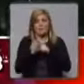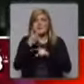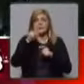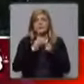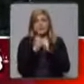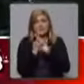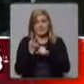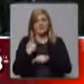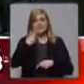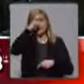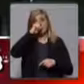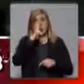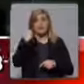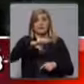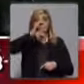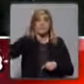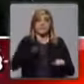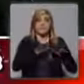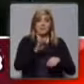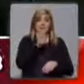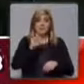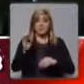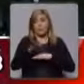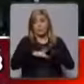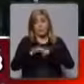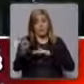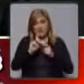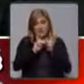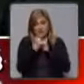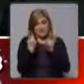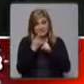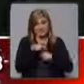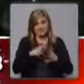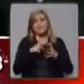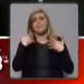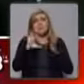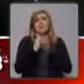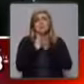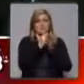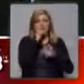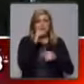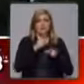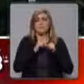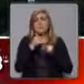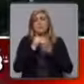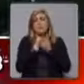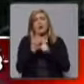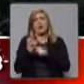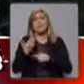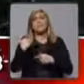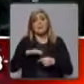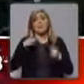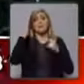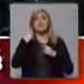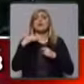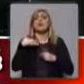reformas. Eu recordo, por exemplo, que há países como a Itália e a França que não fizeram reformas e que, de certo modo, apoiam a Alemanha, apoiam tudo isto, mas estão a pensar o